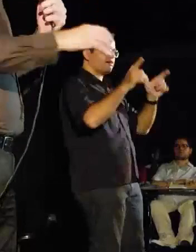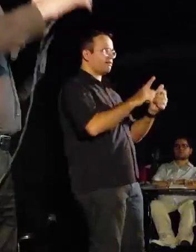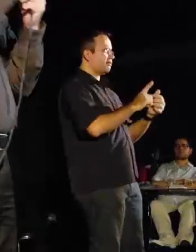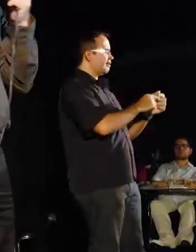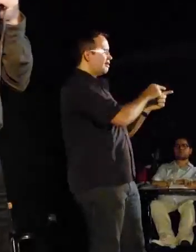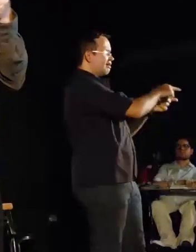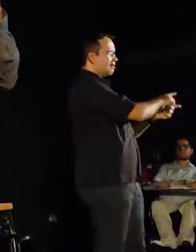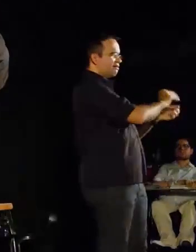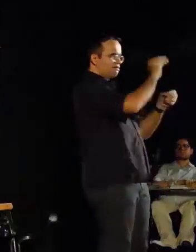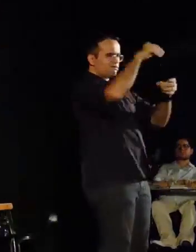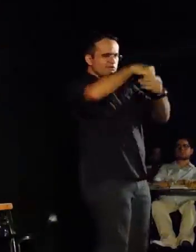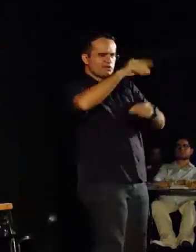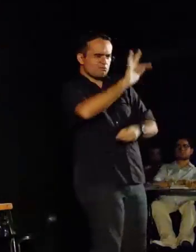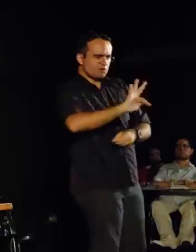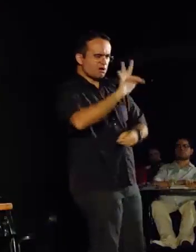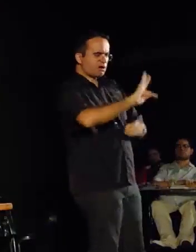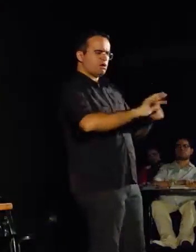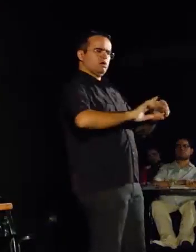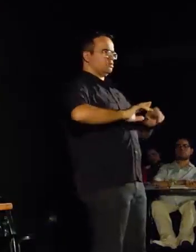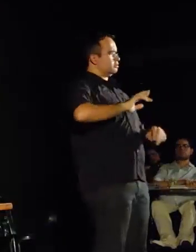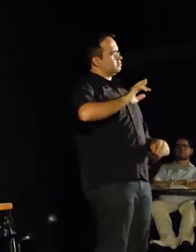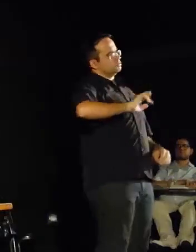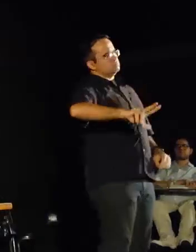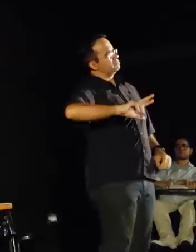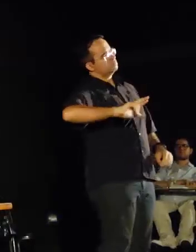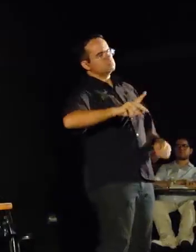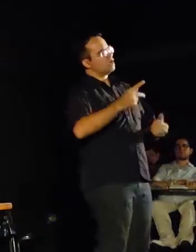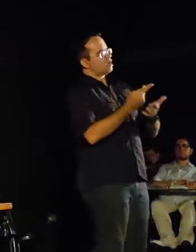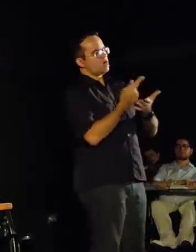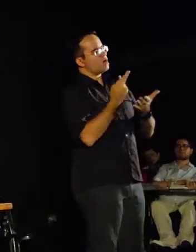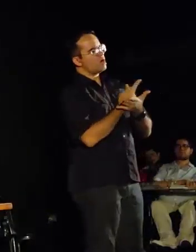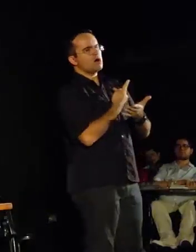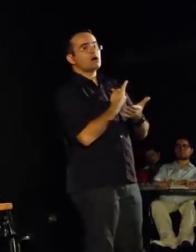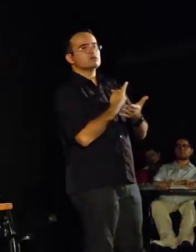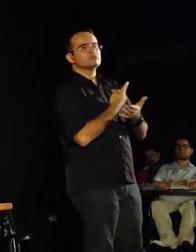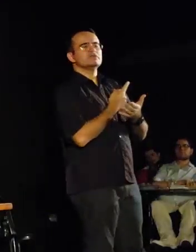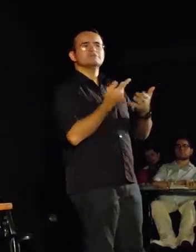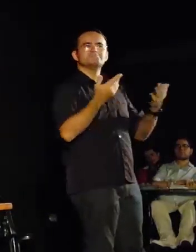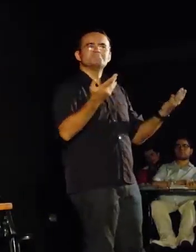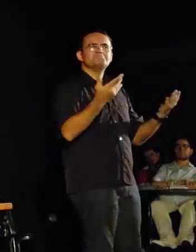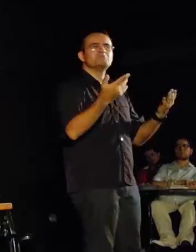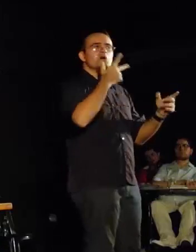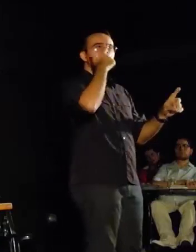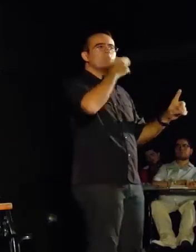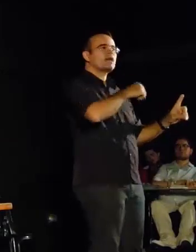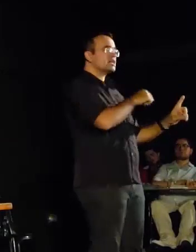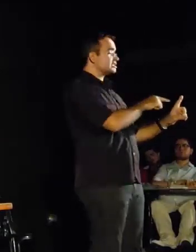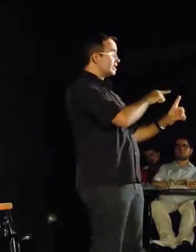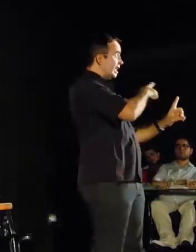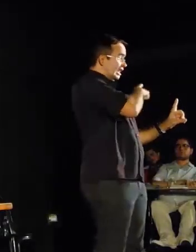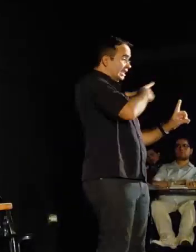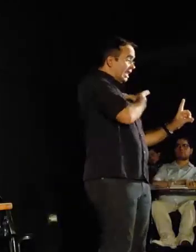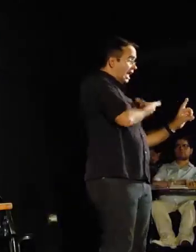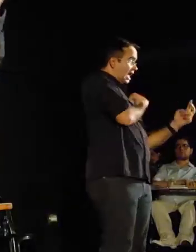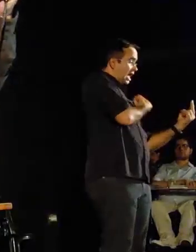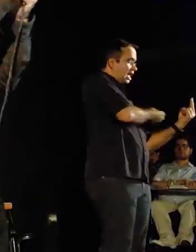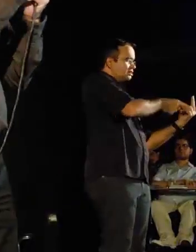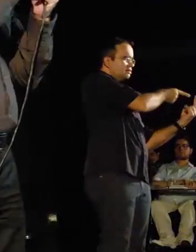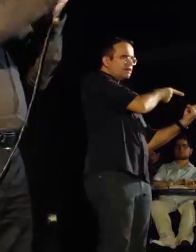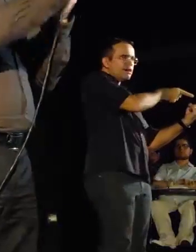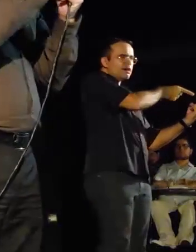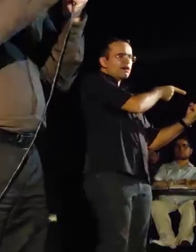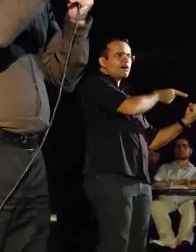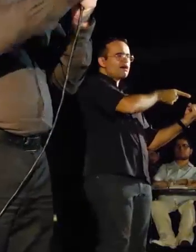Ou seja, é um dado muito interessante. O problema não é a existência, é a visibilidade. Mas por quê? Porque não